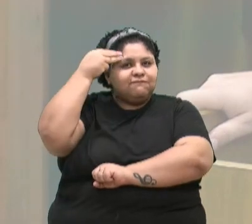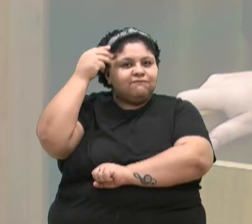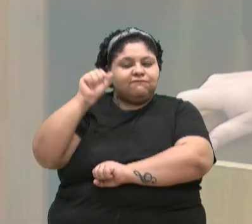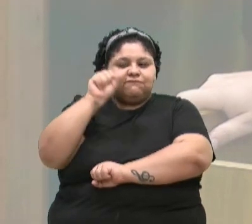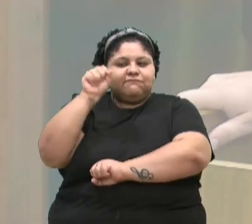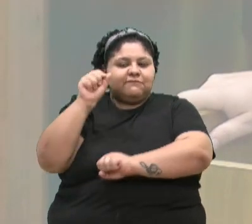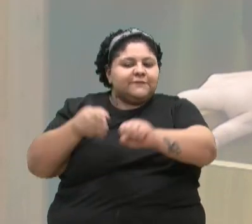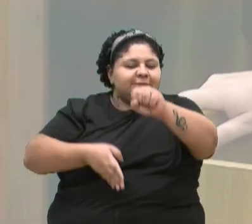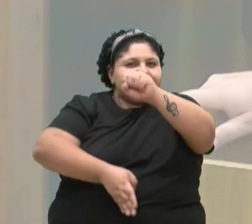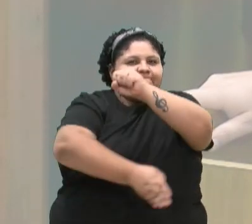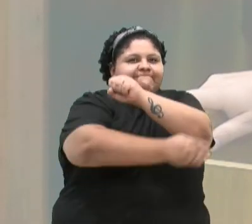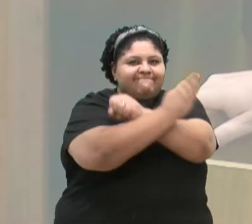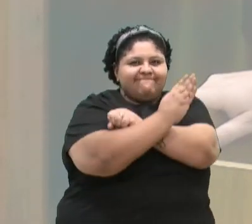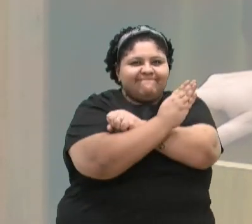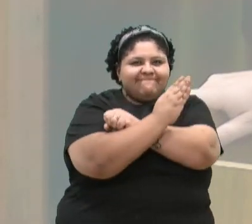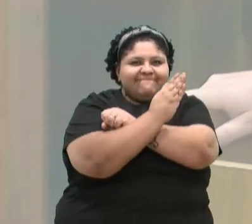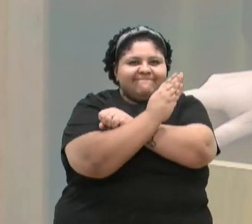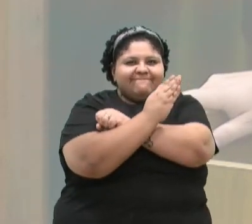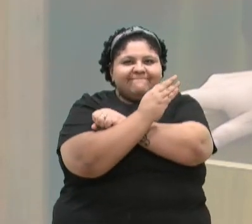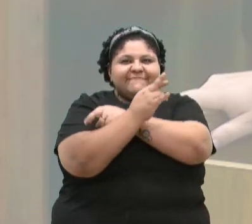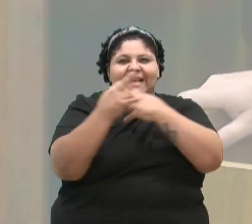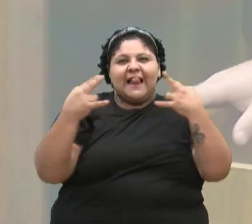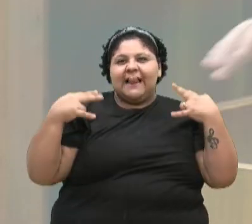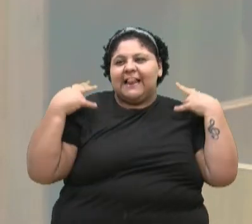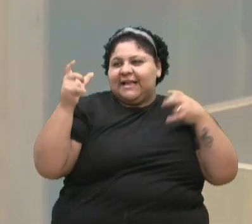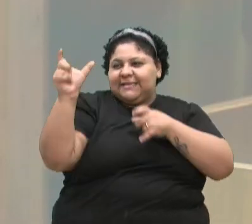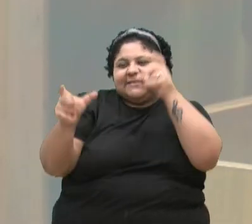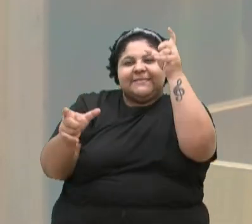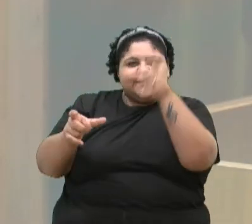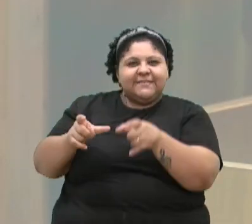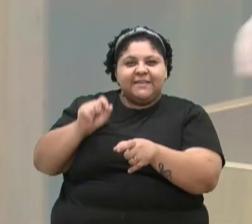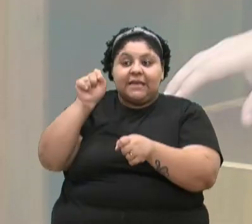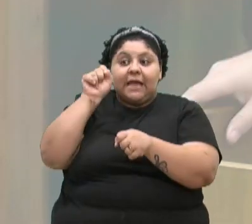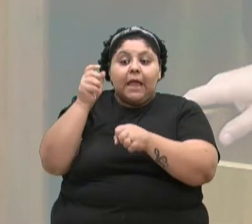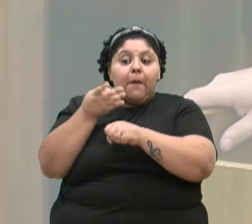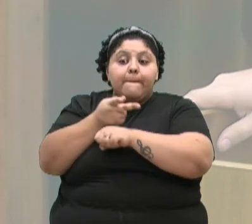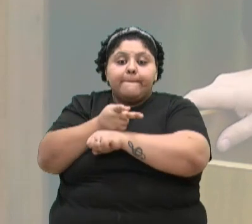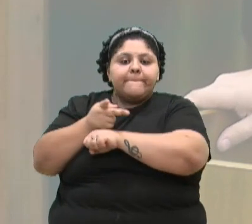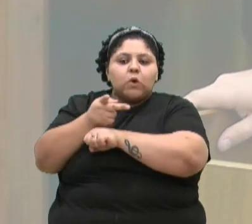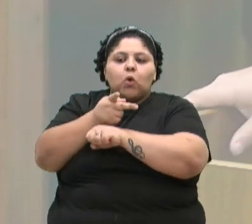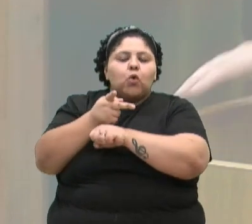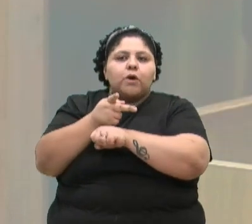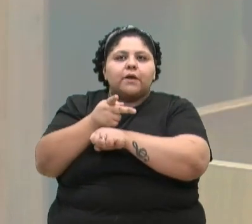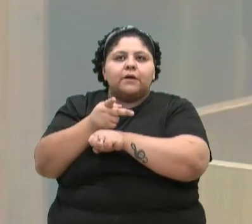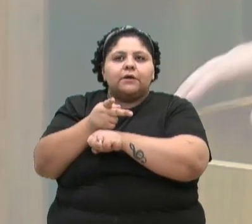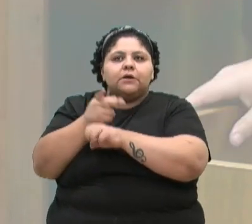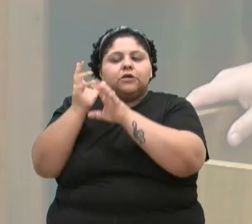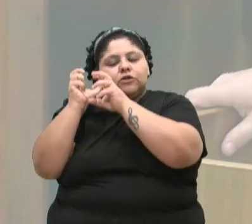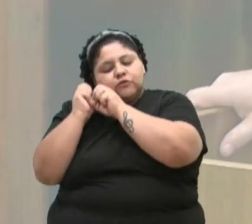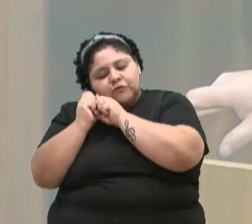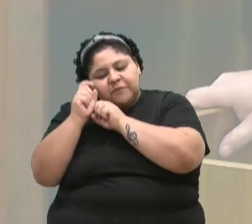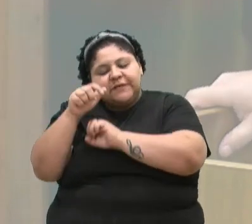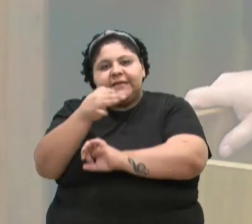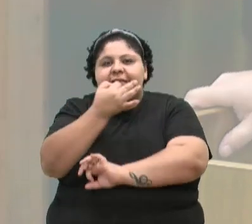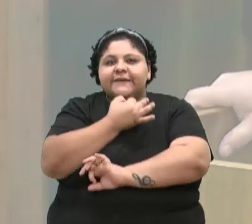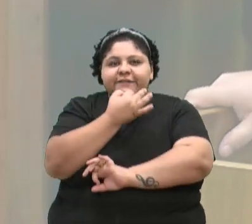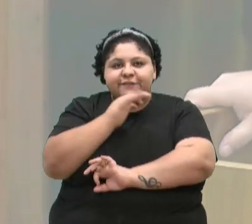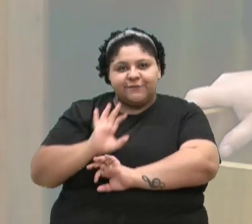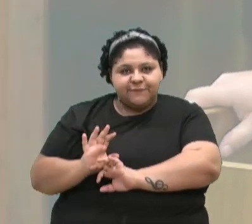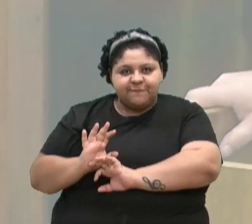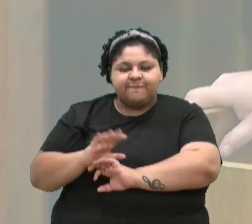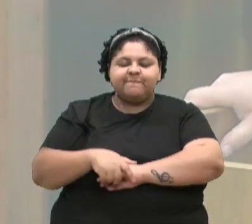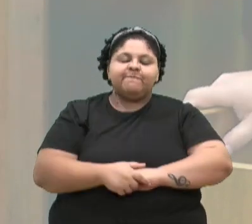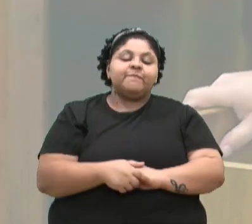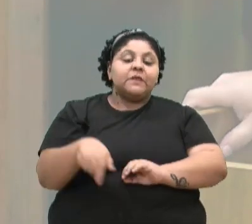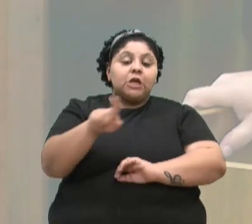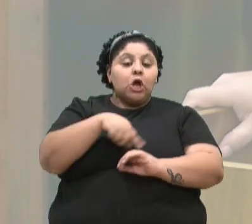viaja, de quem é turista e de quem procura uma hospedagem na cidade de destino. Então, nós